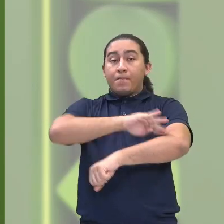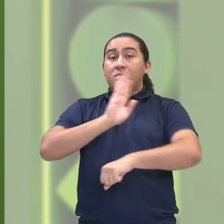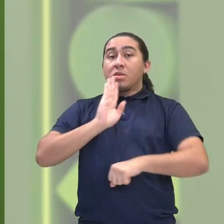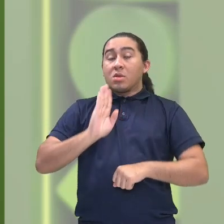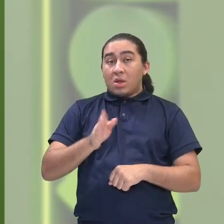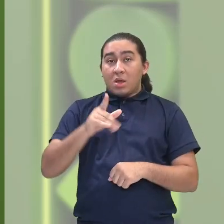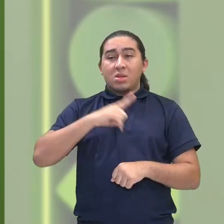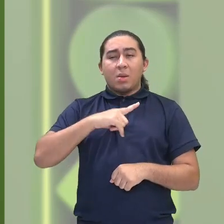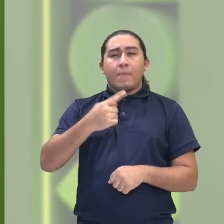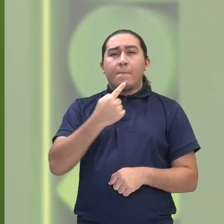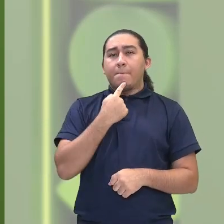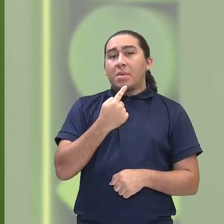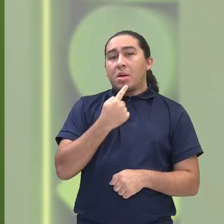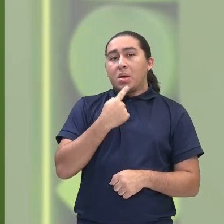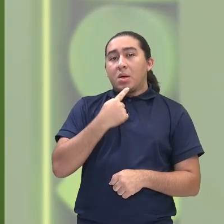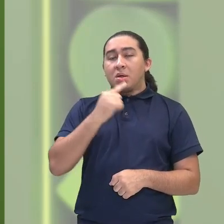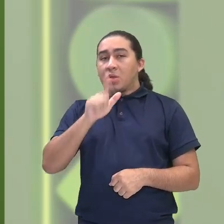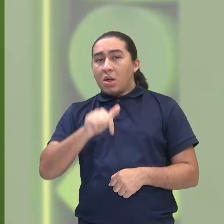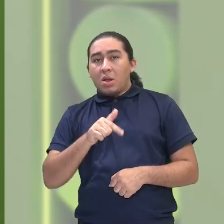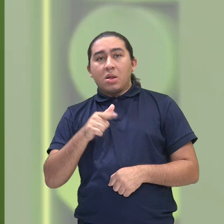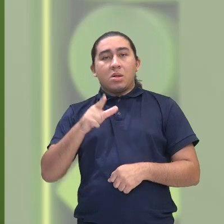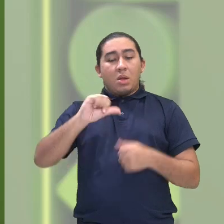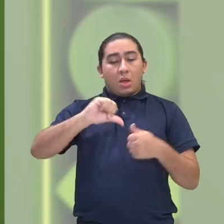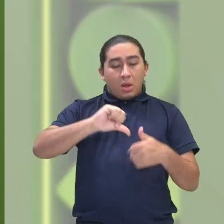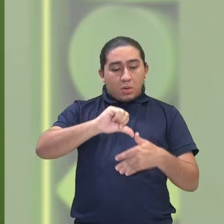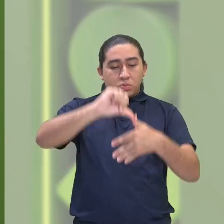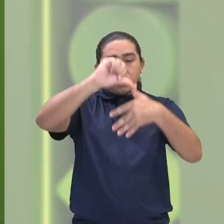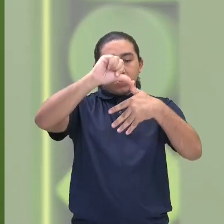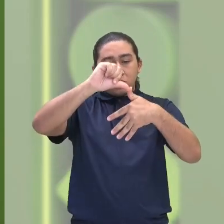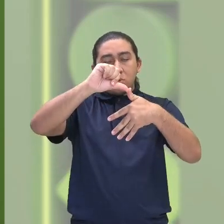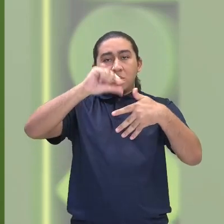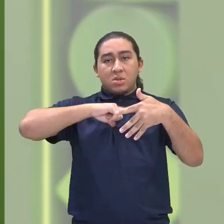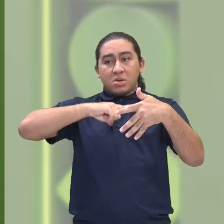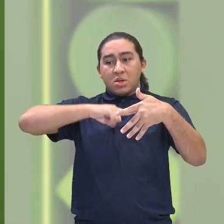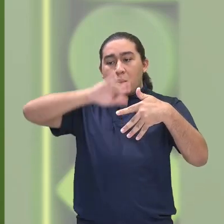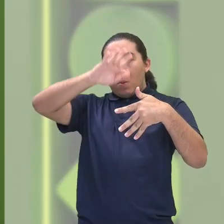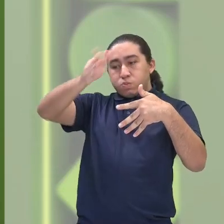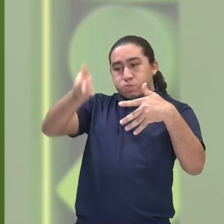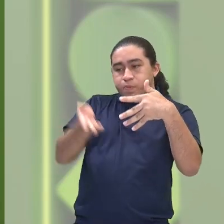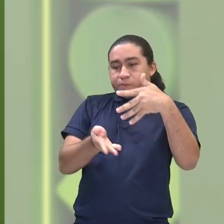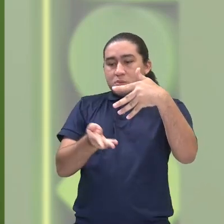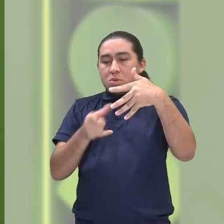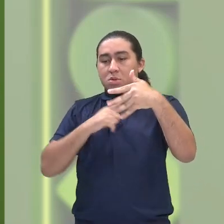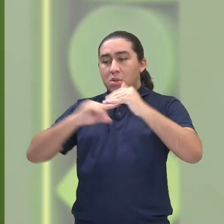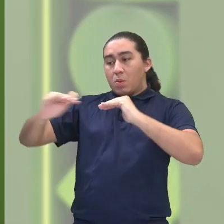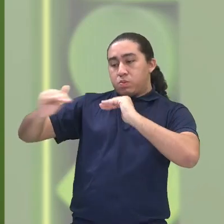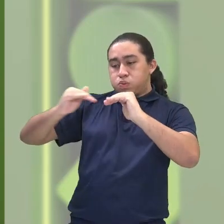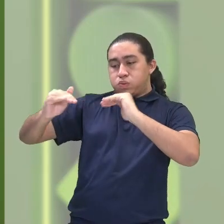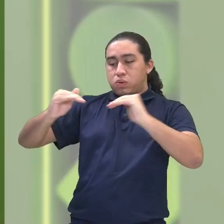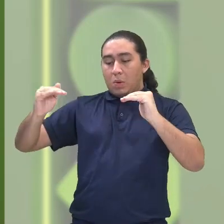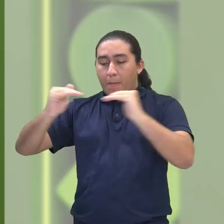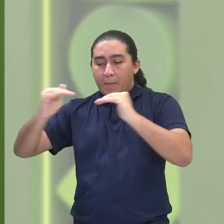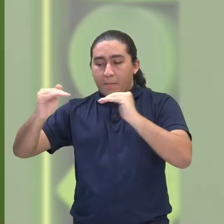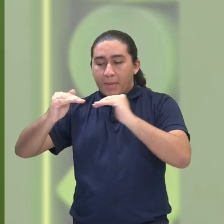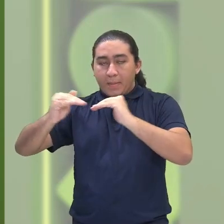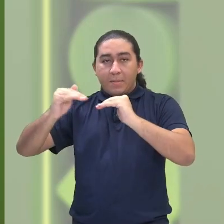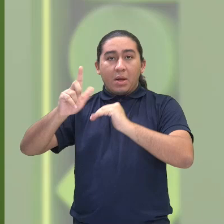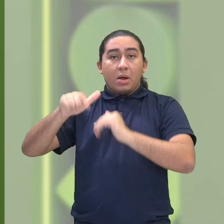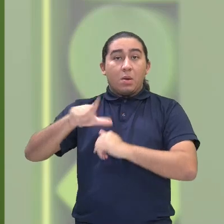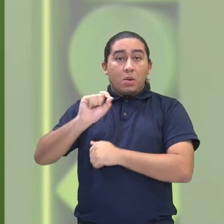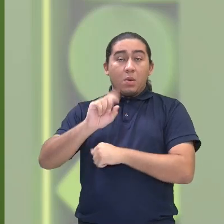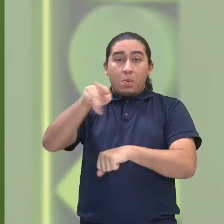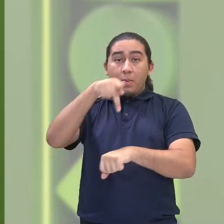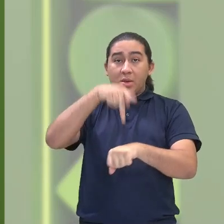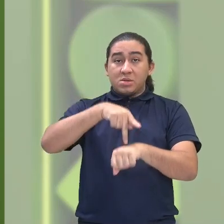localizado mais próximo à borda ali de uma placa tectônica, são regiões, né, no caso é uma região, no caso do Chile,